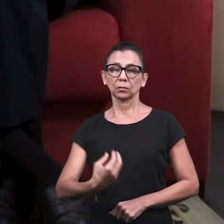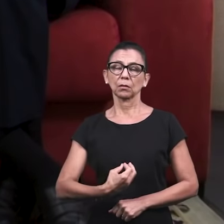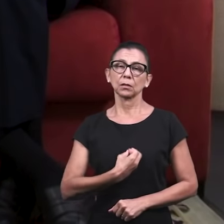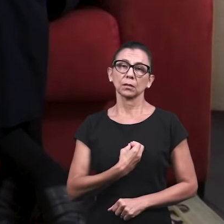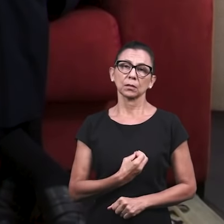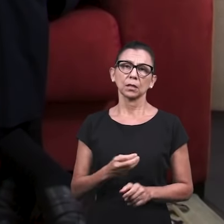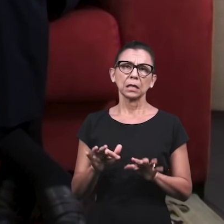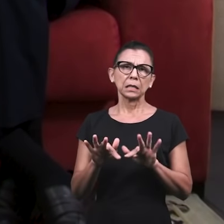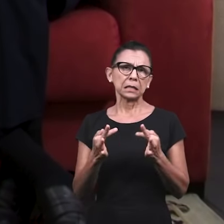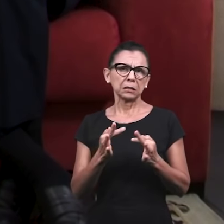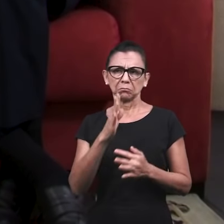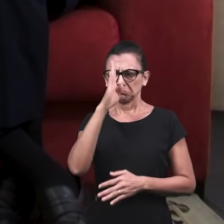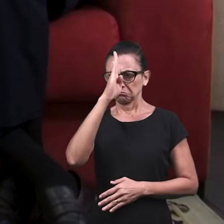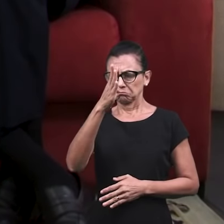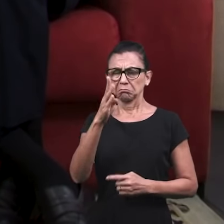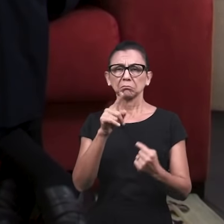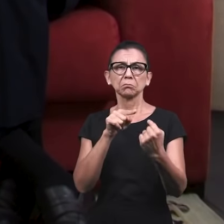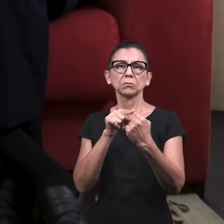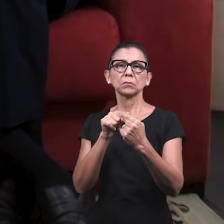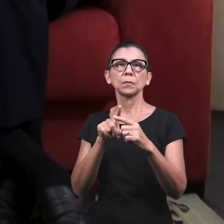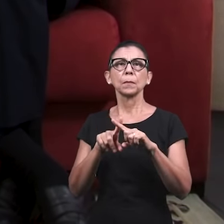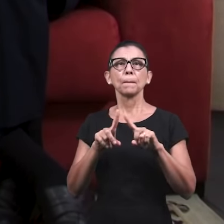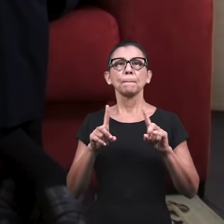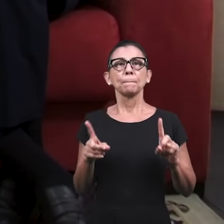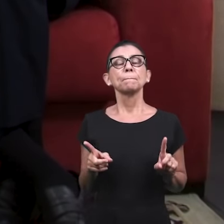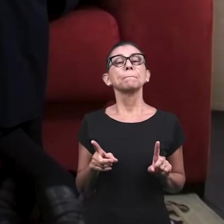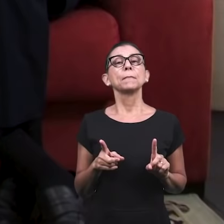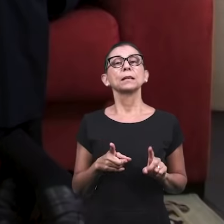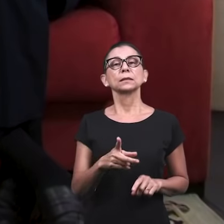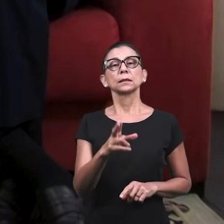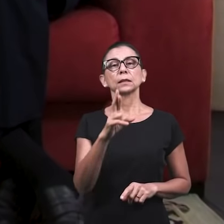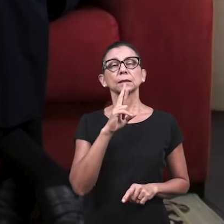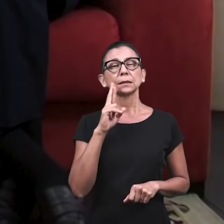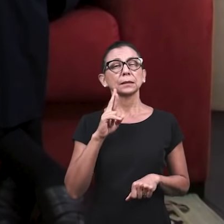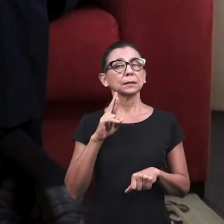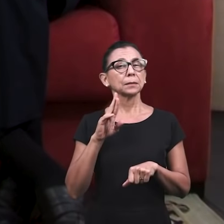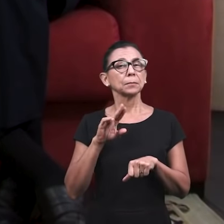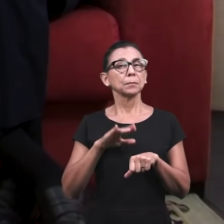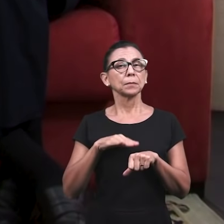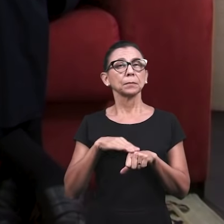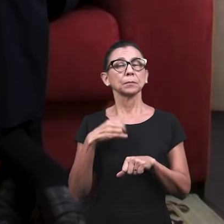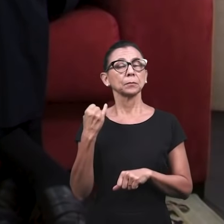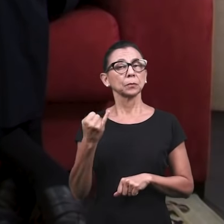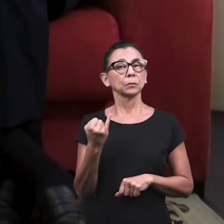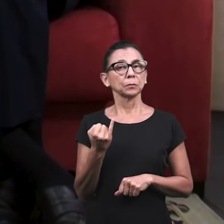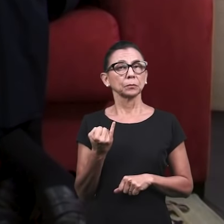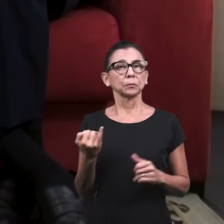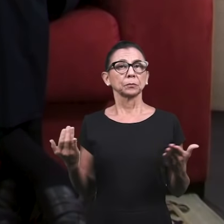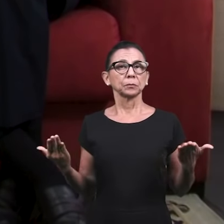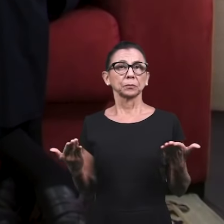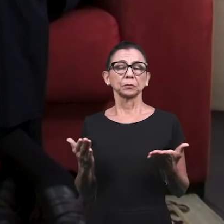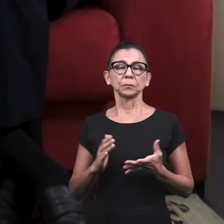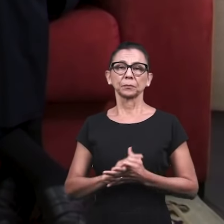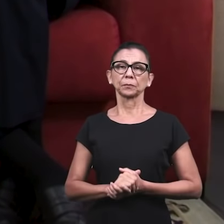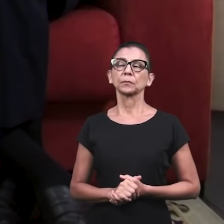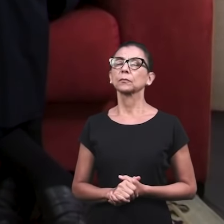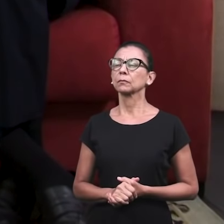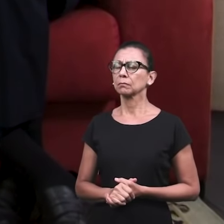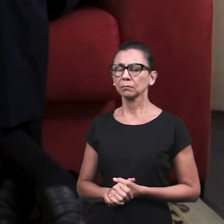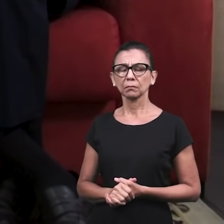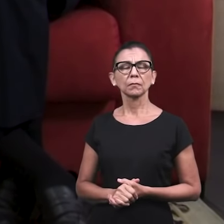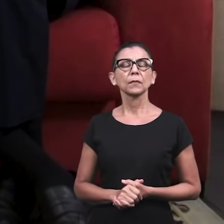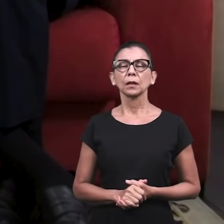vidas. Simples, direta, objetiva, mas talvez a resposta mais importante para o nosso entendimento esta tarde. É verdade, faz